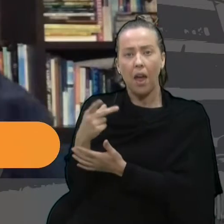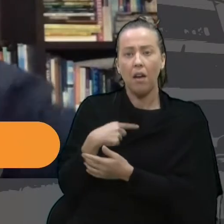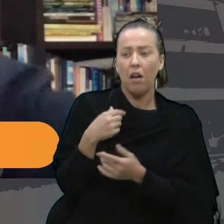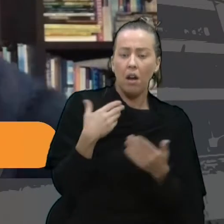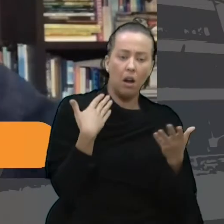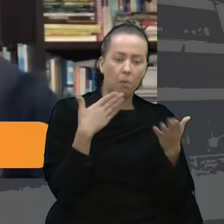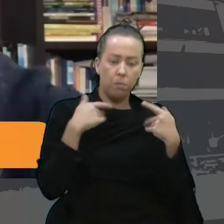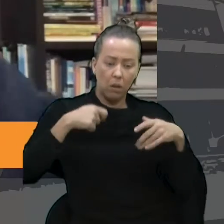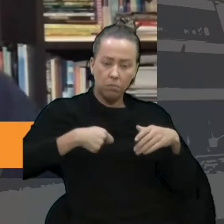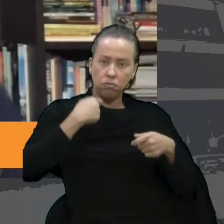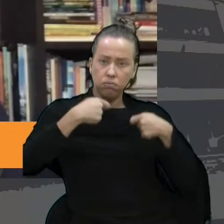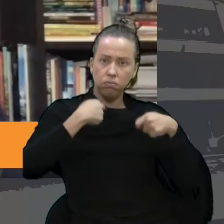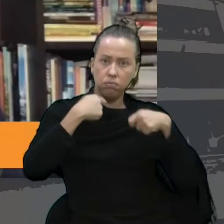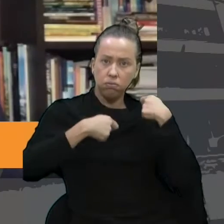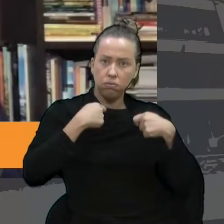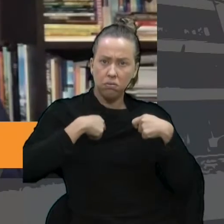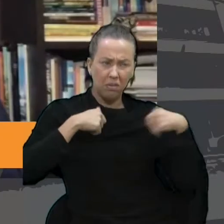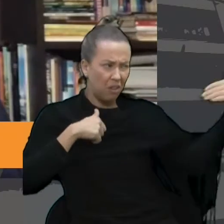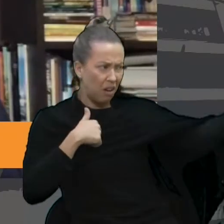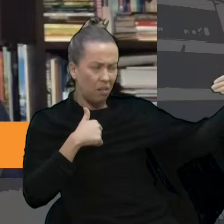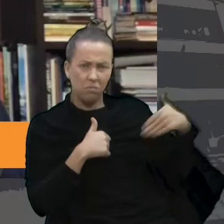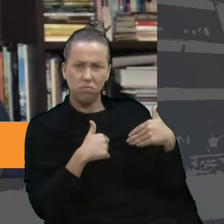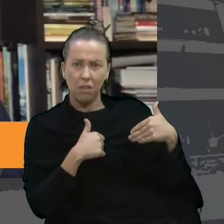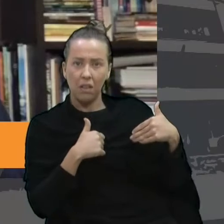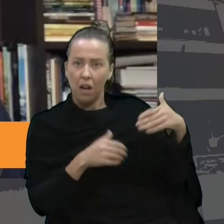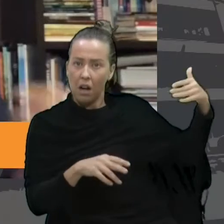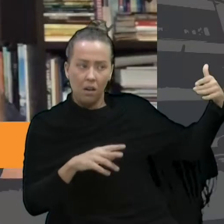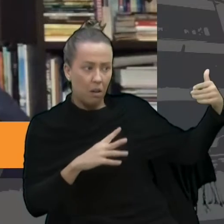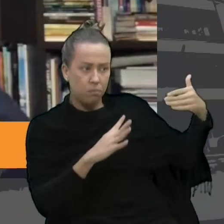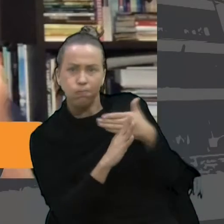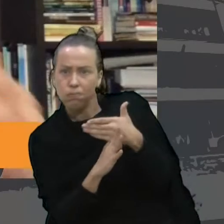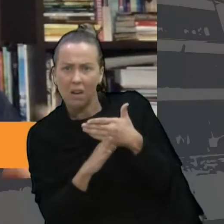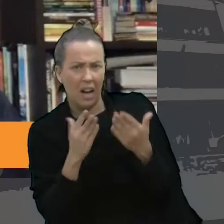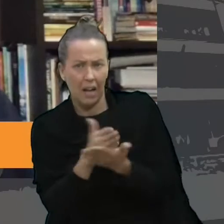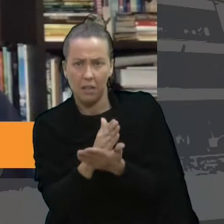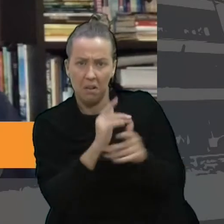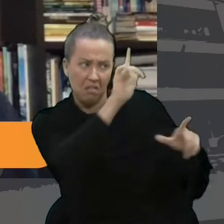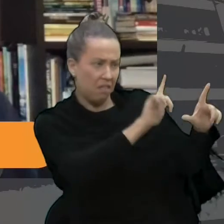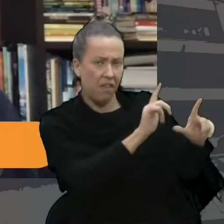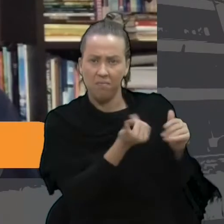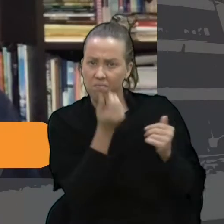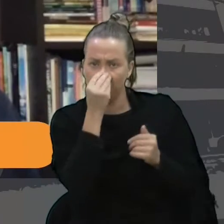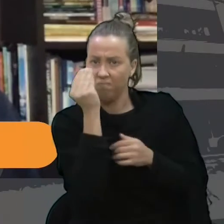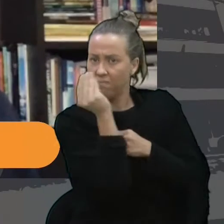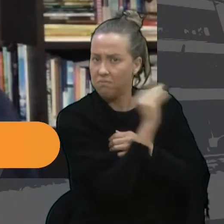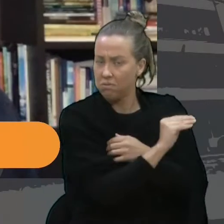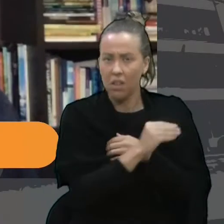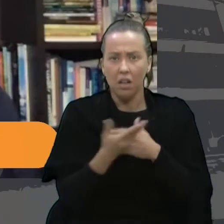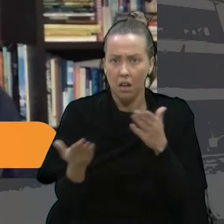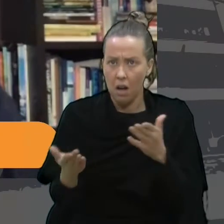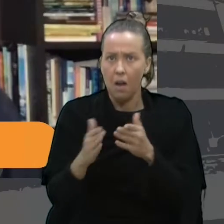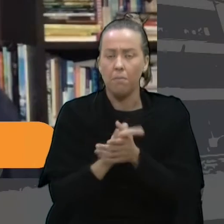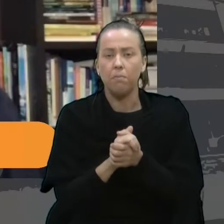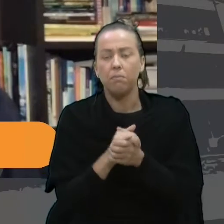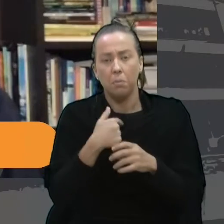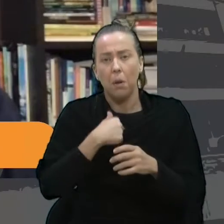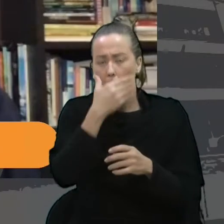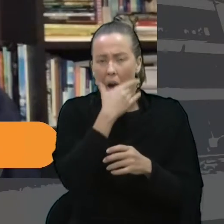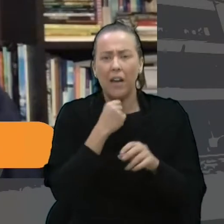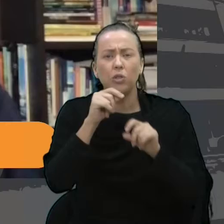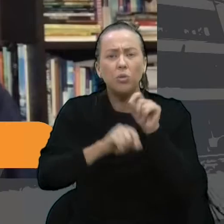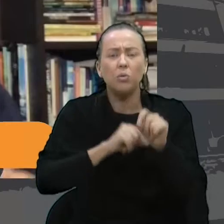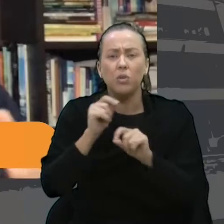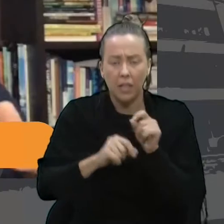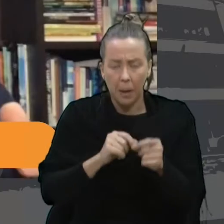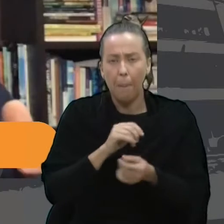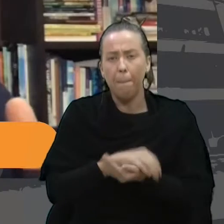vou deixar que alguém entre na nossa conversa. Sim. Né? Uhum. Então, eu acho que